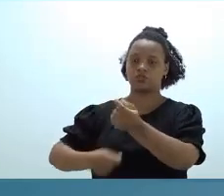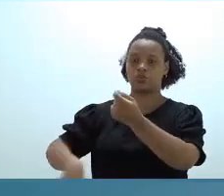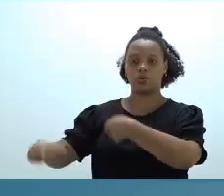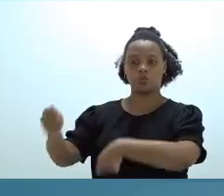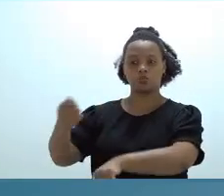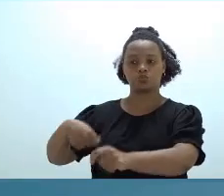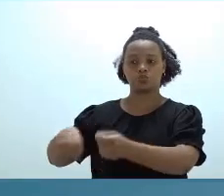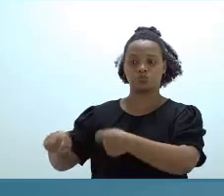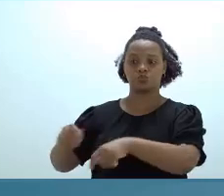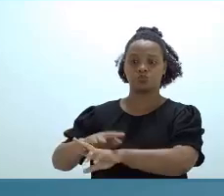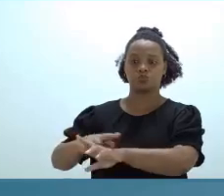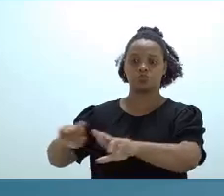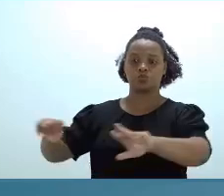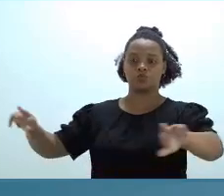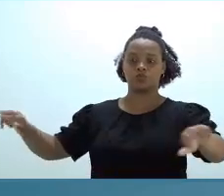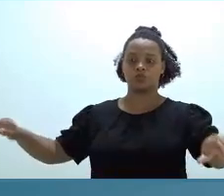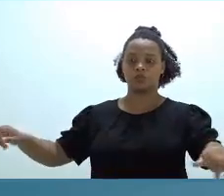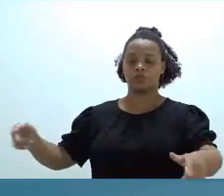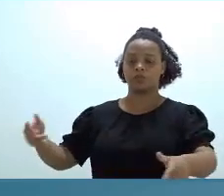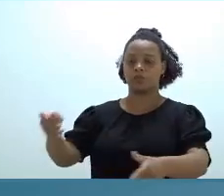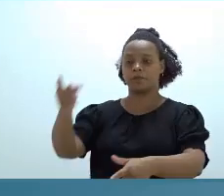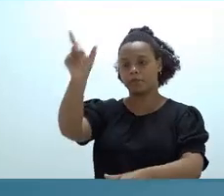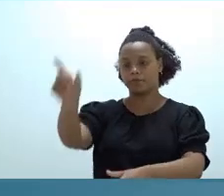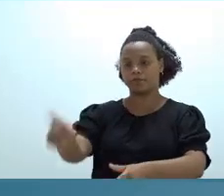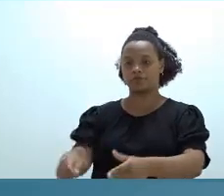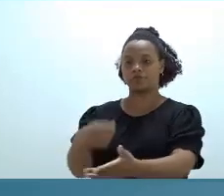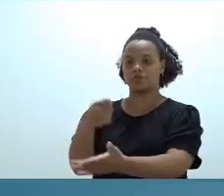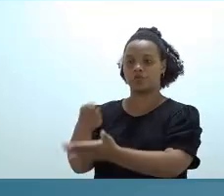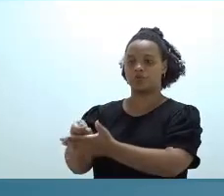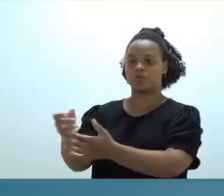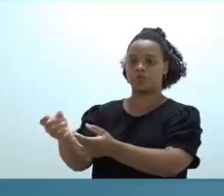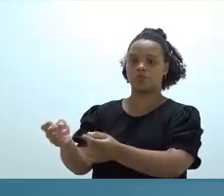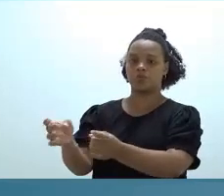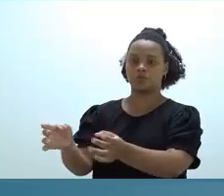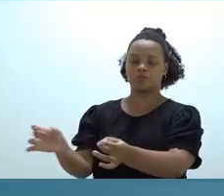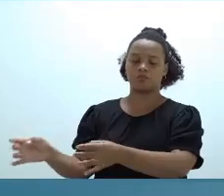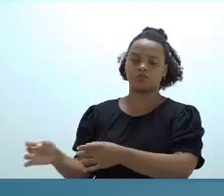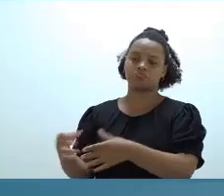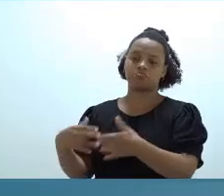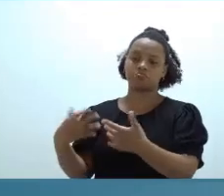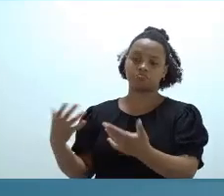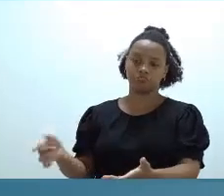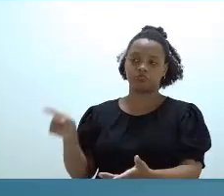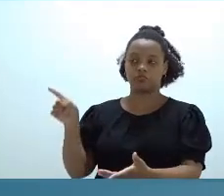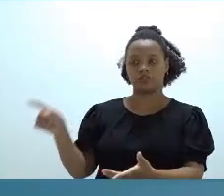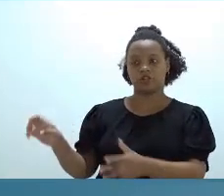pois essa é sobre responsabilidade da empresa fornecedora de energia elétrica.